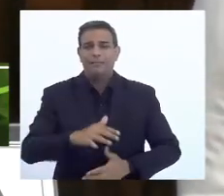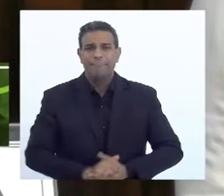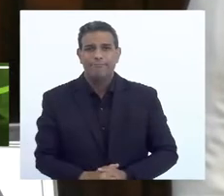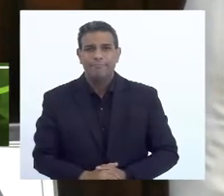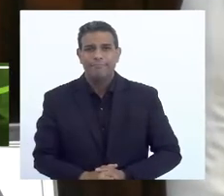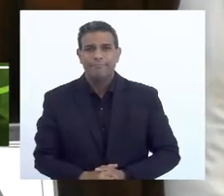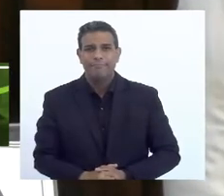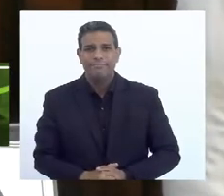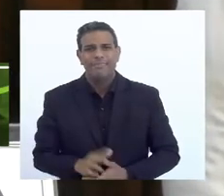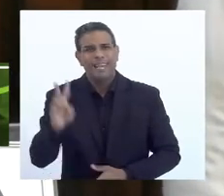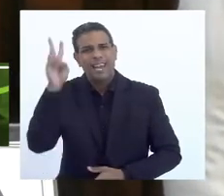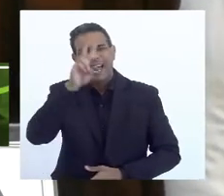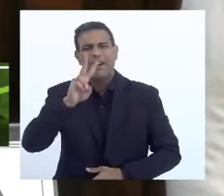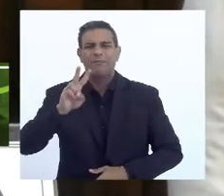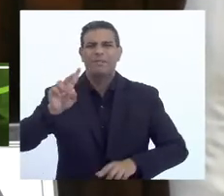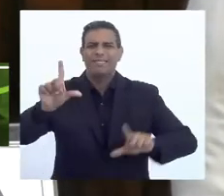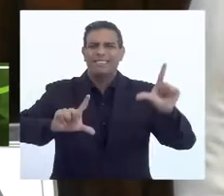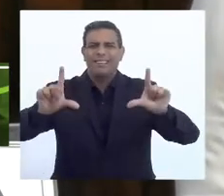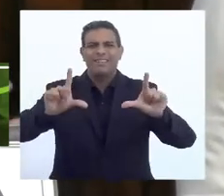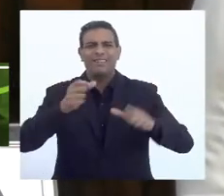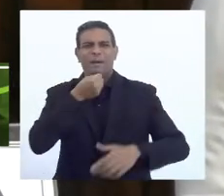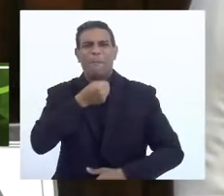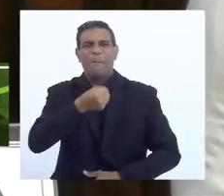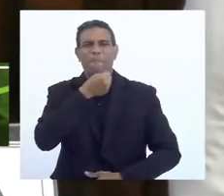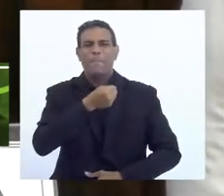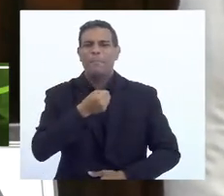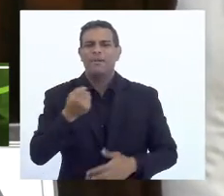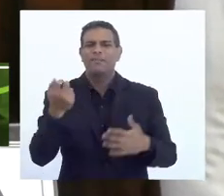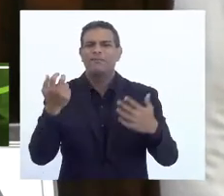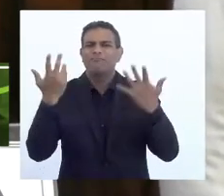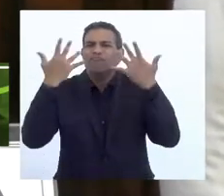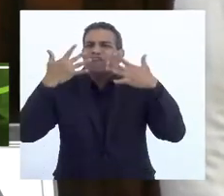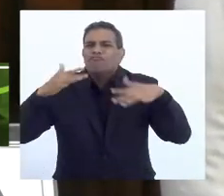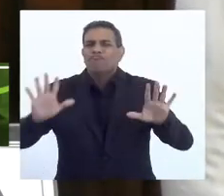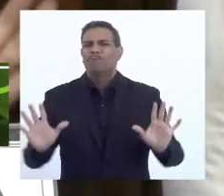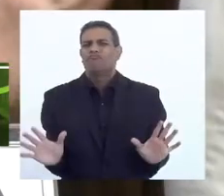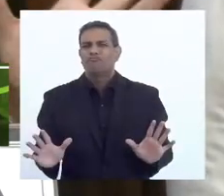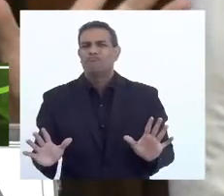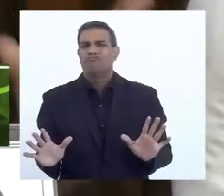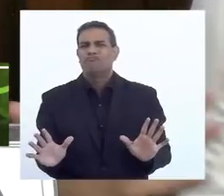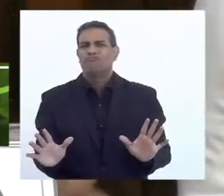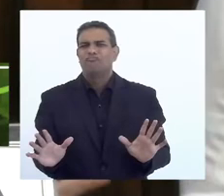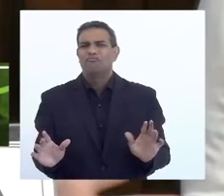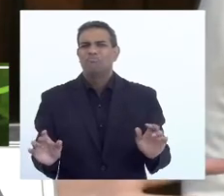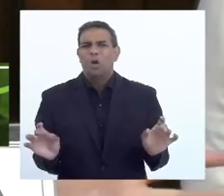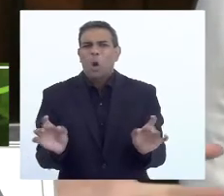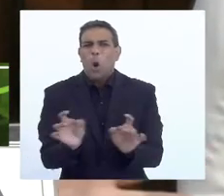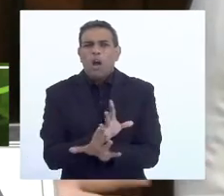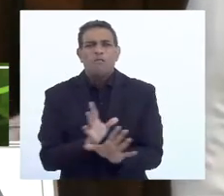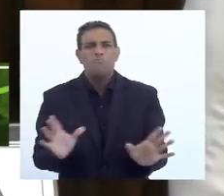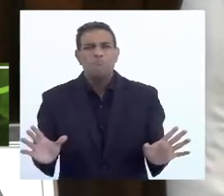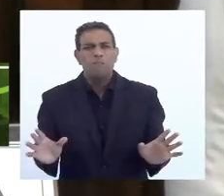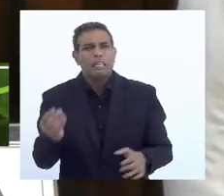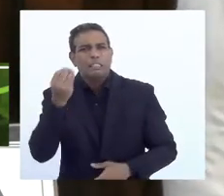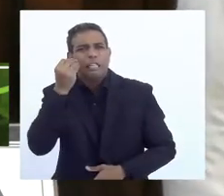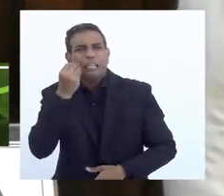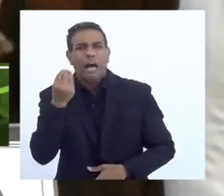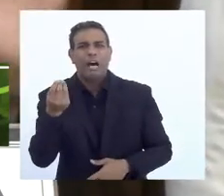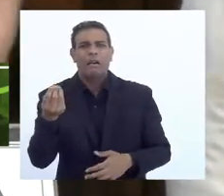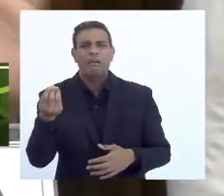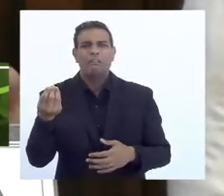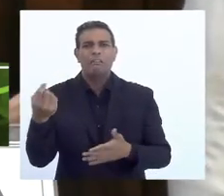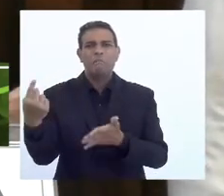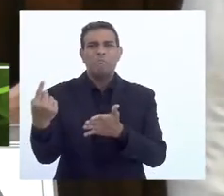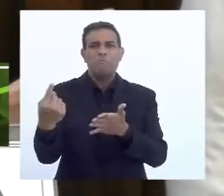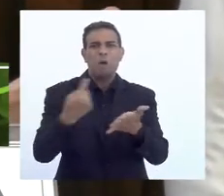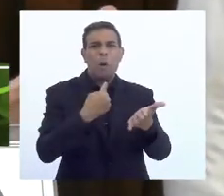eu saí do Roda Viva e saí com uma sensação muito normal para mim, que era a sensação de foi 1 a 1. Tentaram me matar e